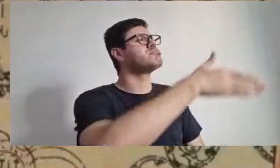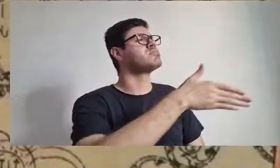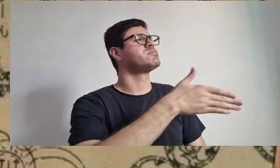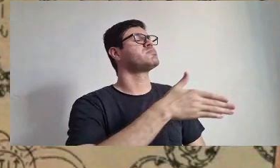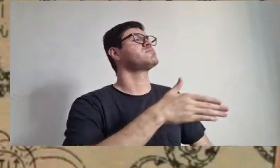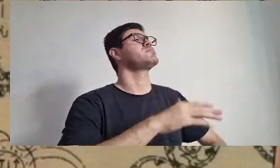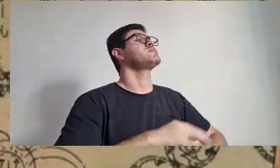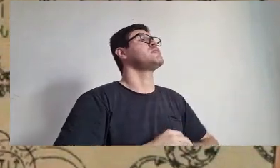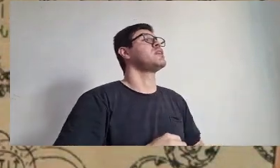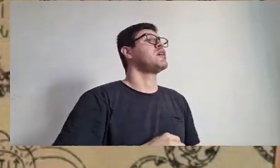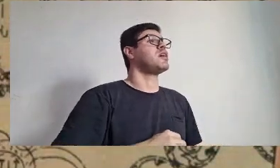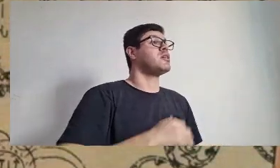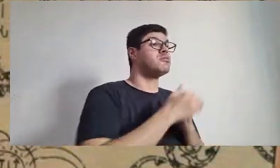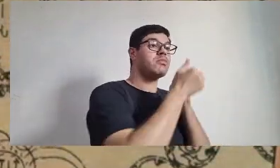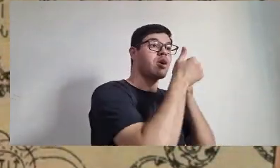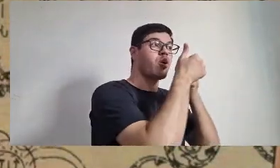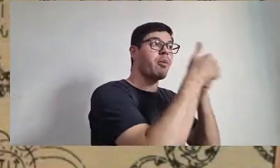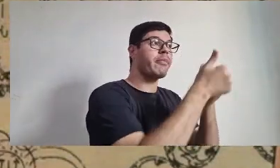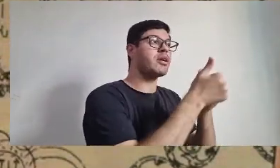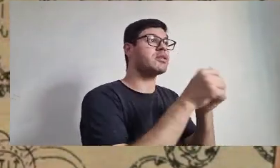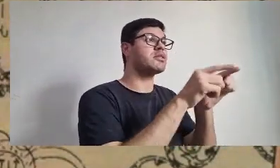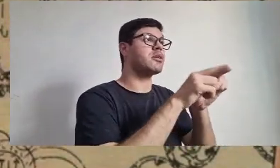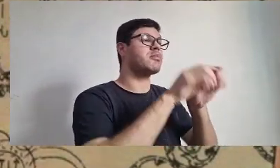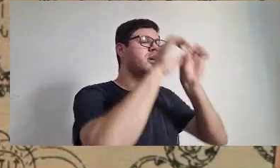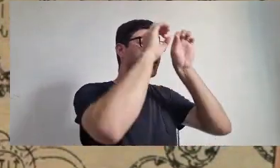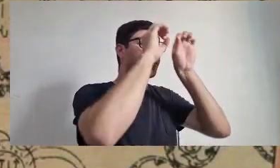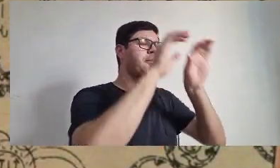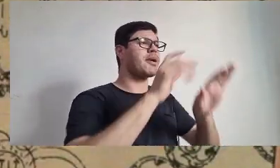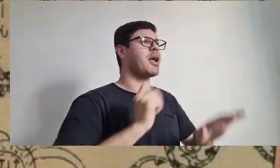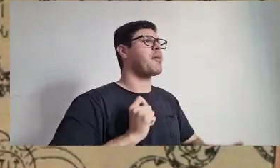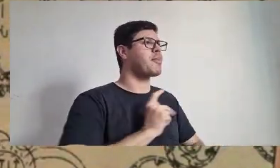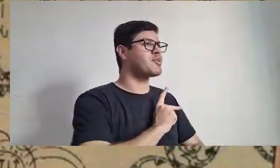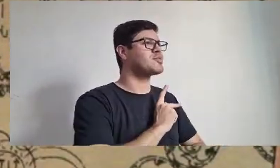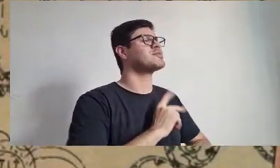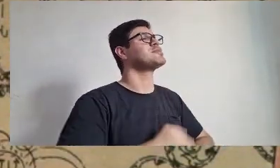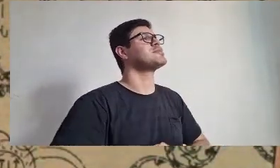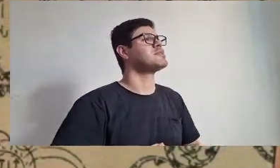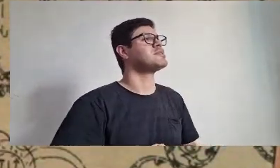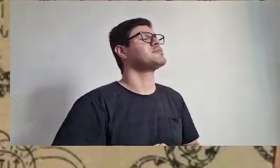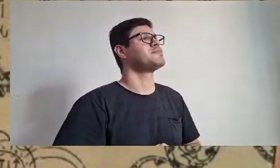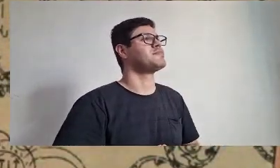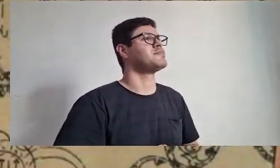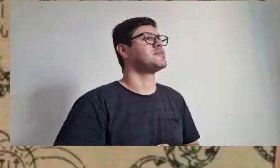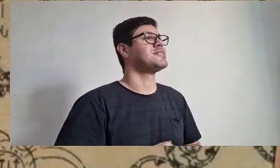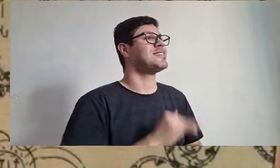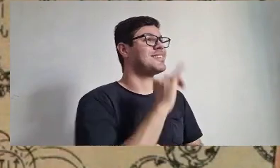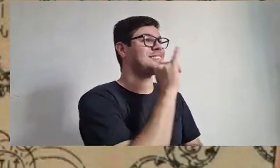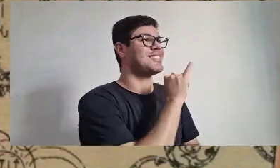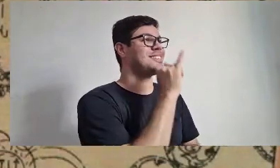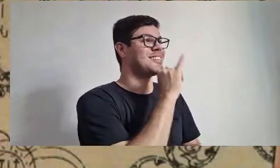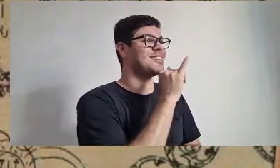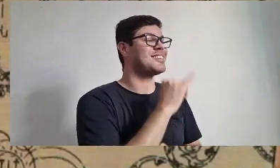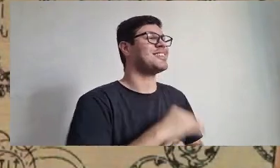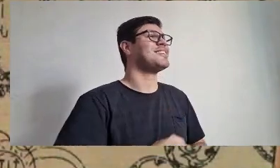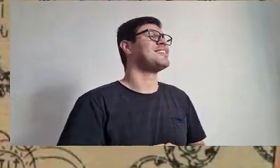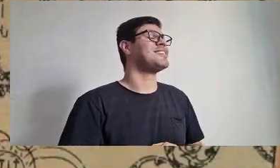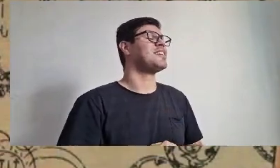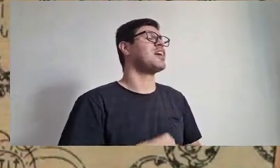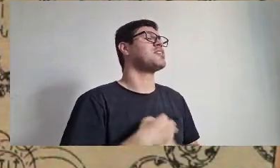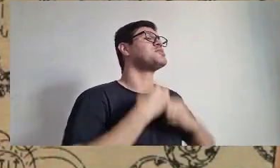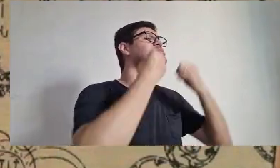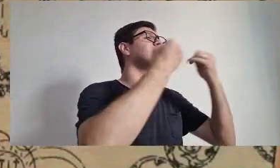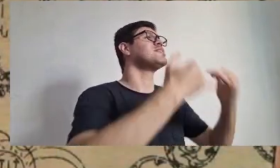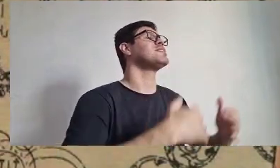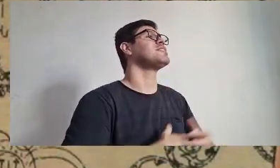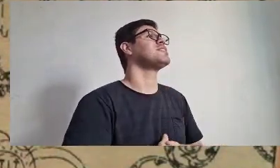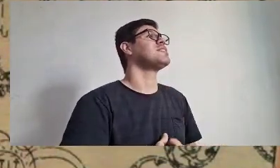eu acompanho e eu faço a bênção apostólica. Eu estou fazendo a bênção apostólica italiana, porque eu falo assim, vocês